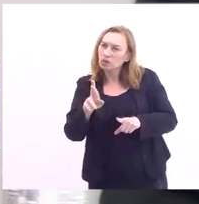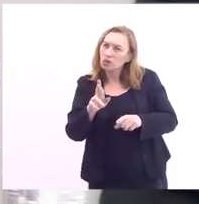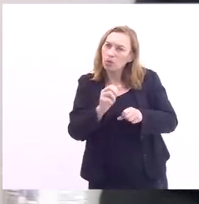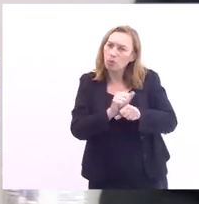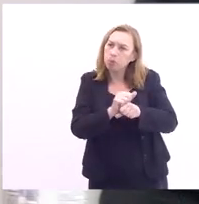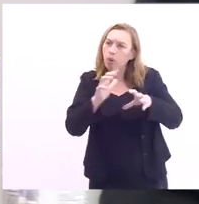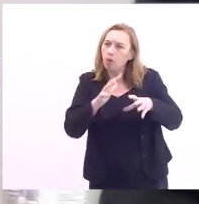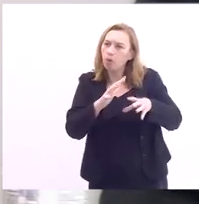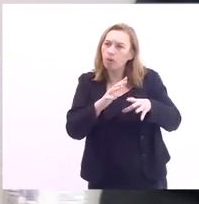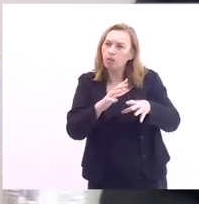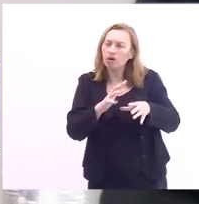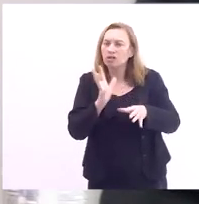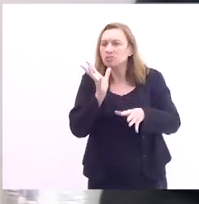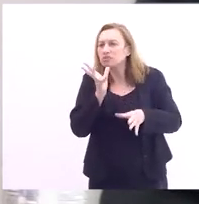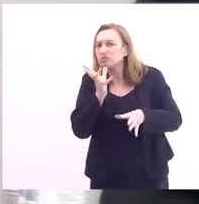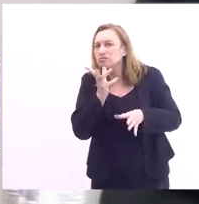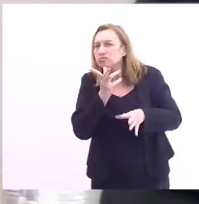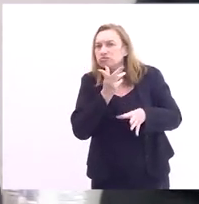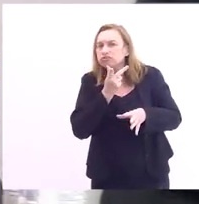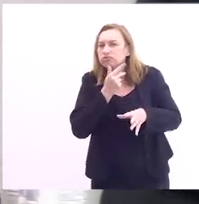né? E